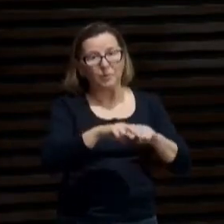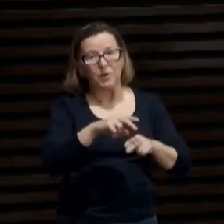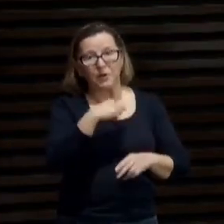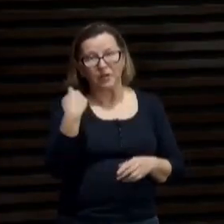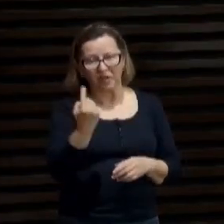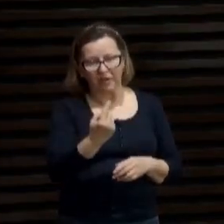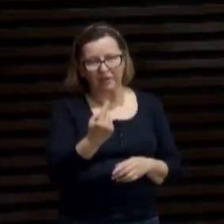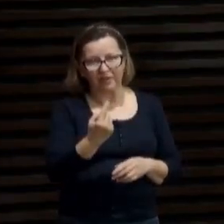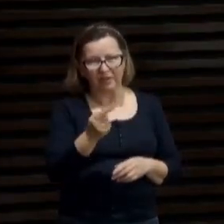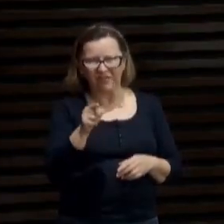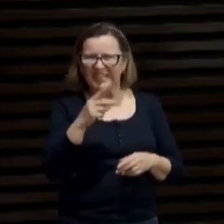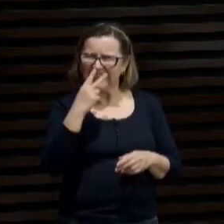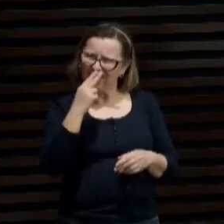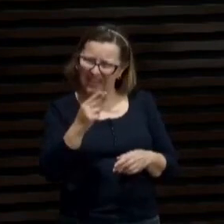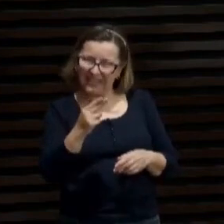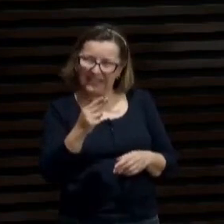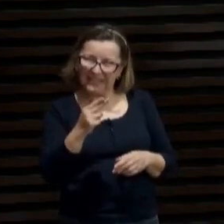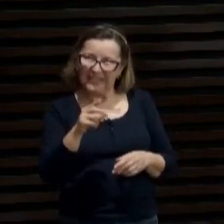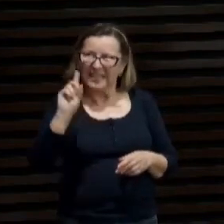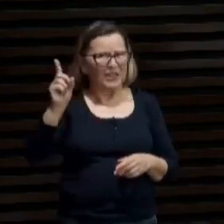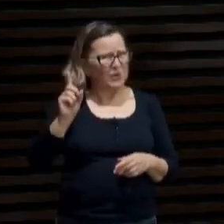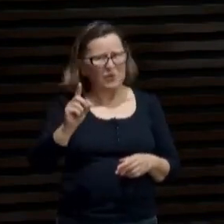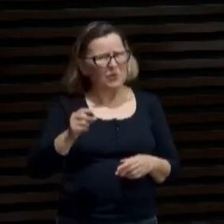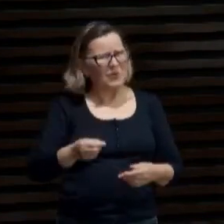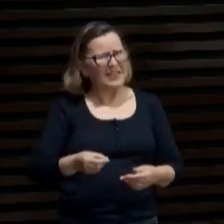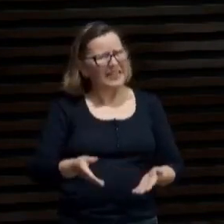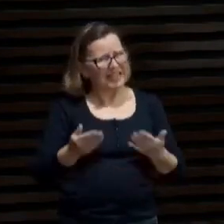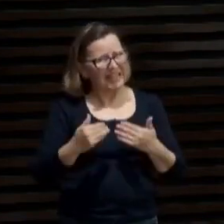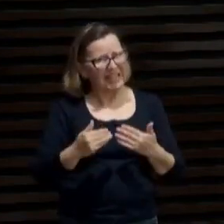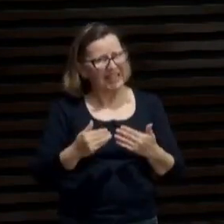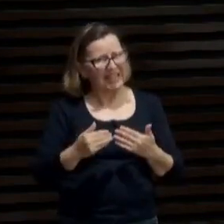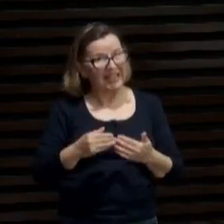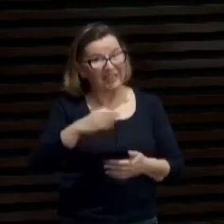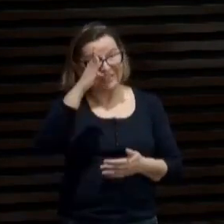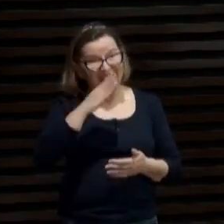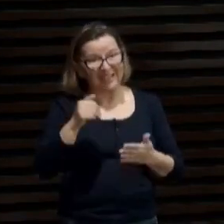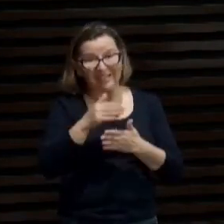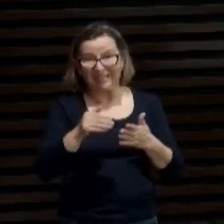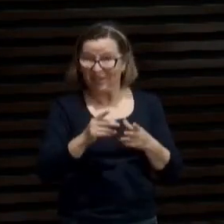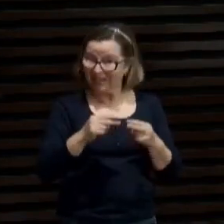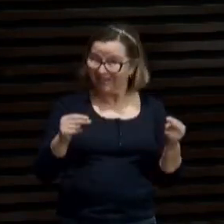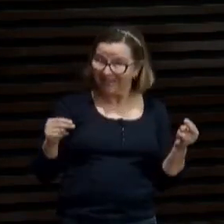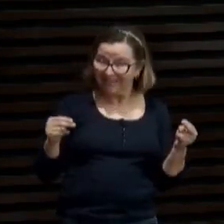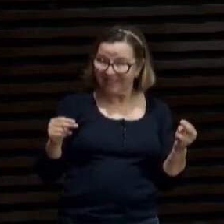porventura ele não nos dará graciosamente todas as coisas?